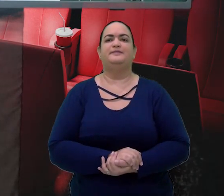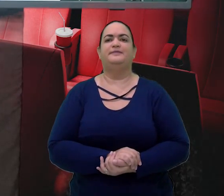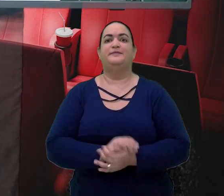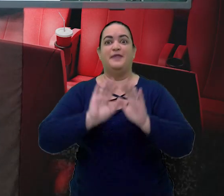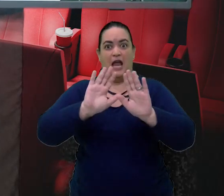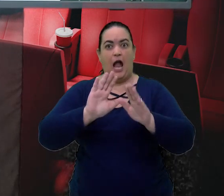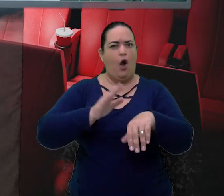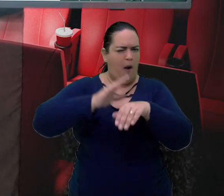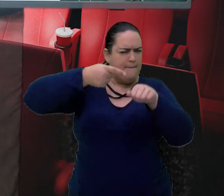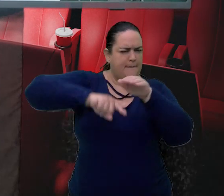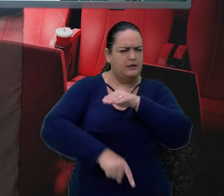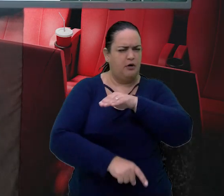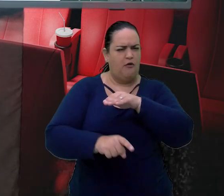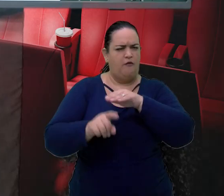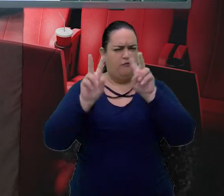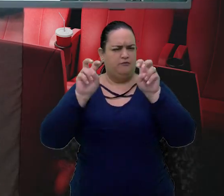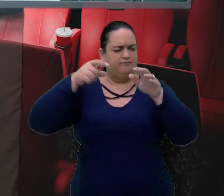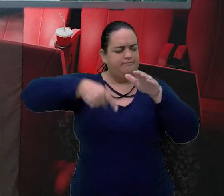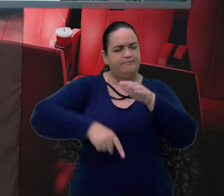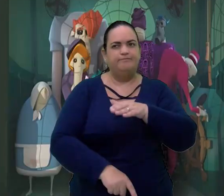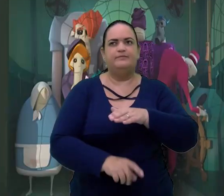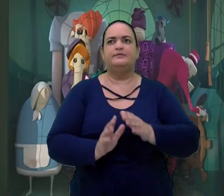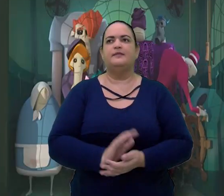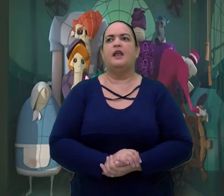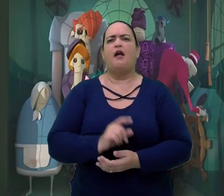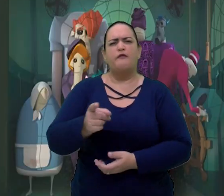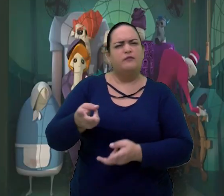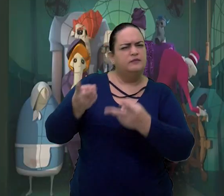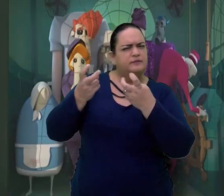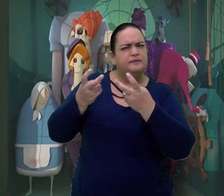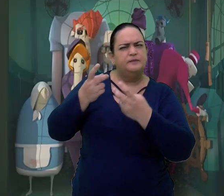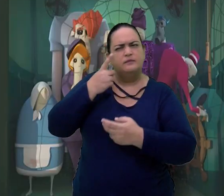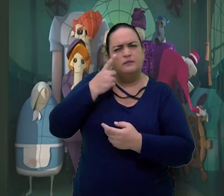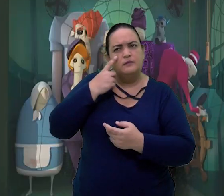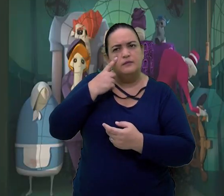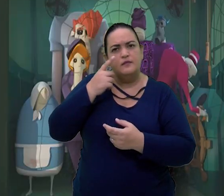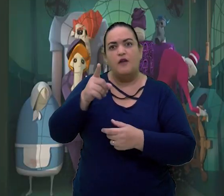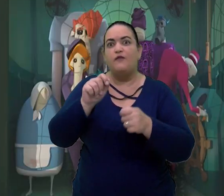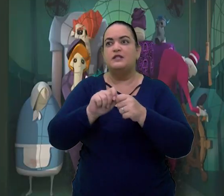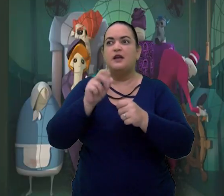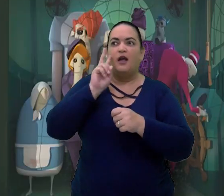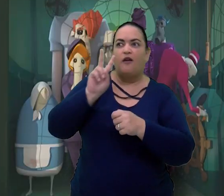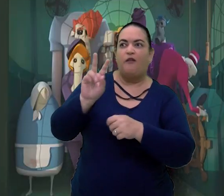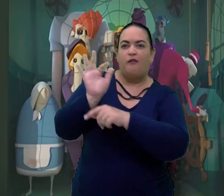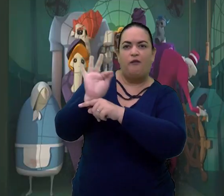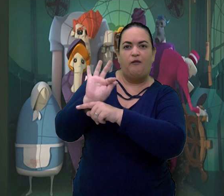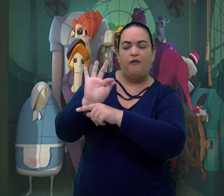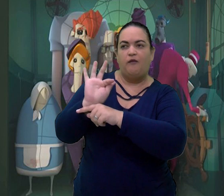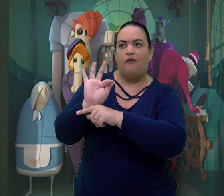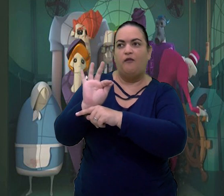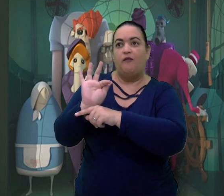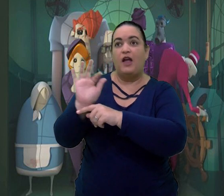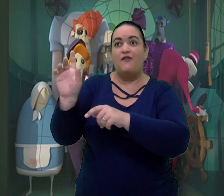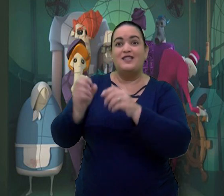Vamos aprofundar um pouco mais. De acordo com as suas impressões, reproduza uma cena do filme O Macaco Homem,